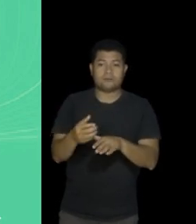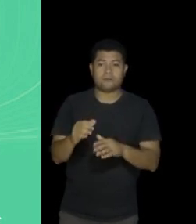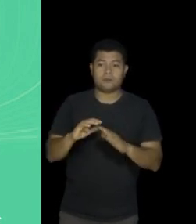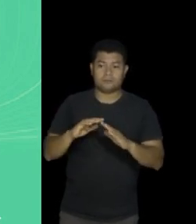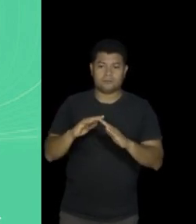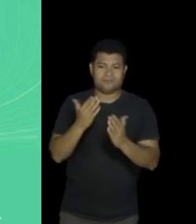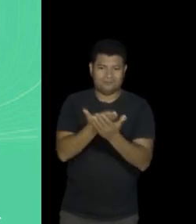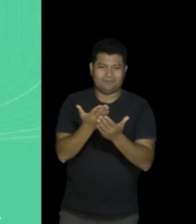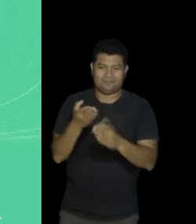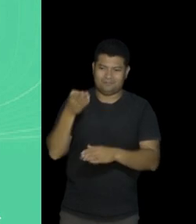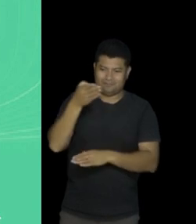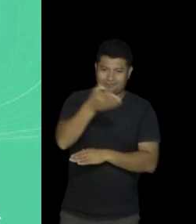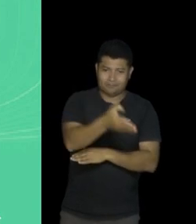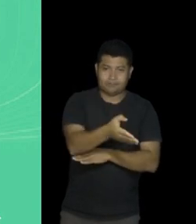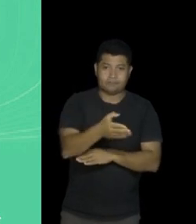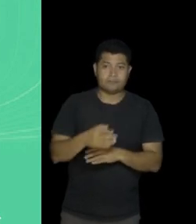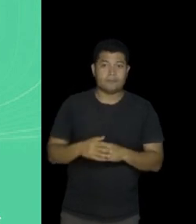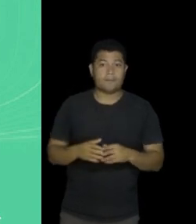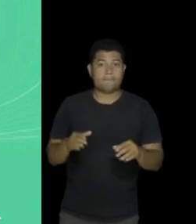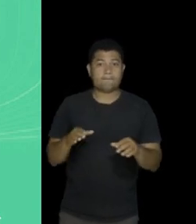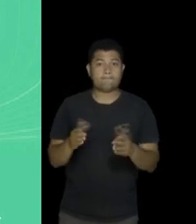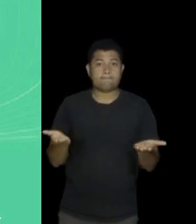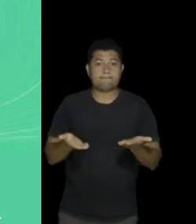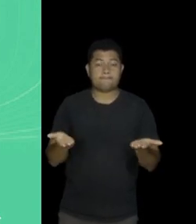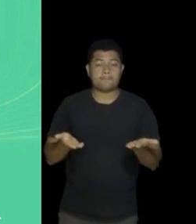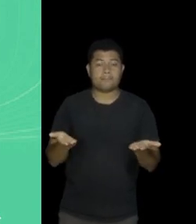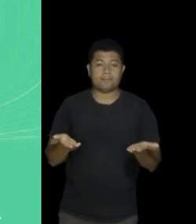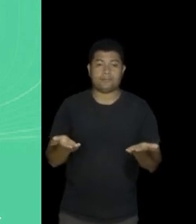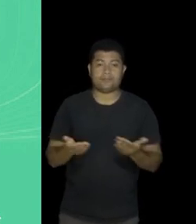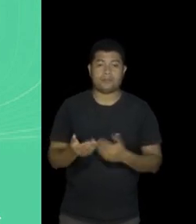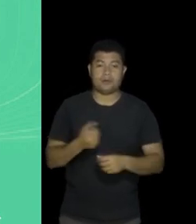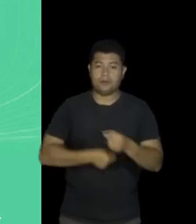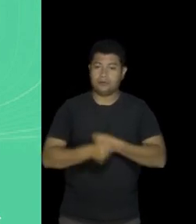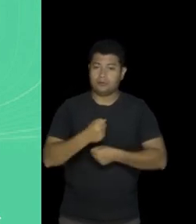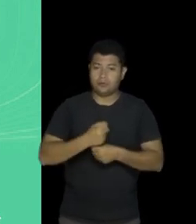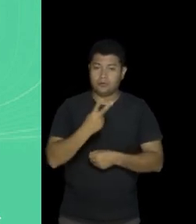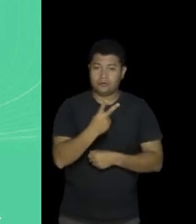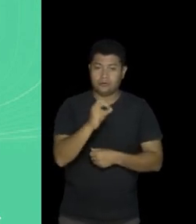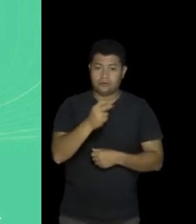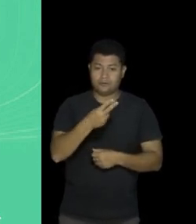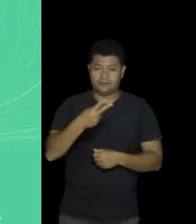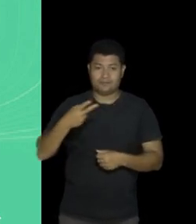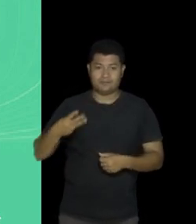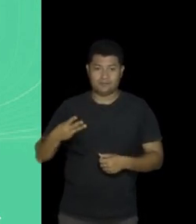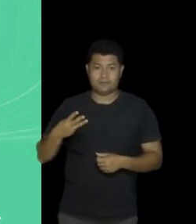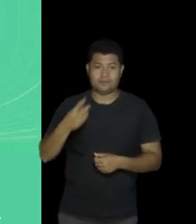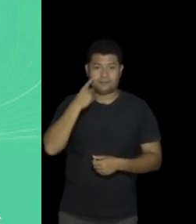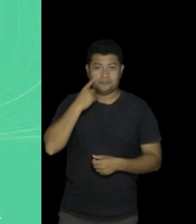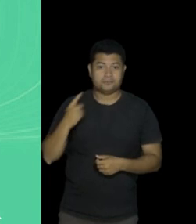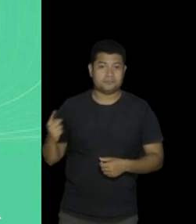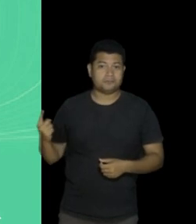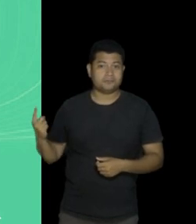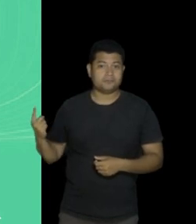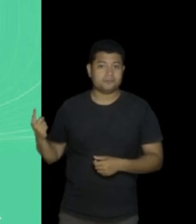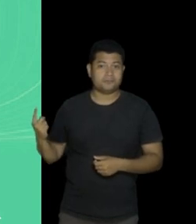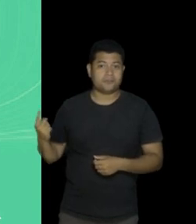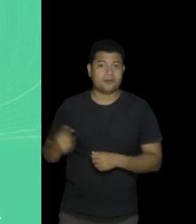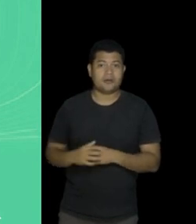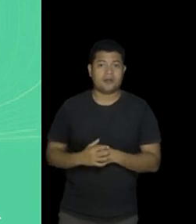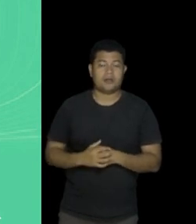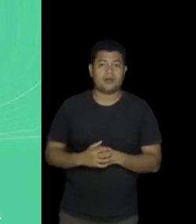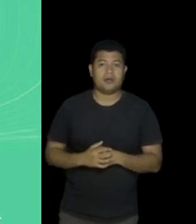e agora em 2023 cerca de 600 mil